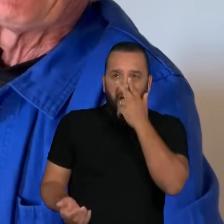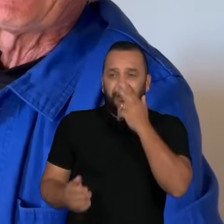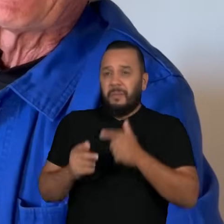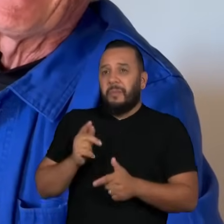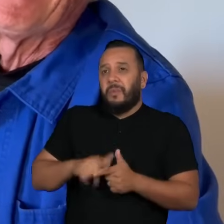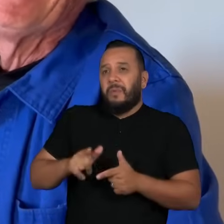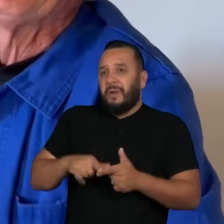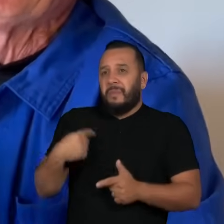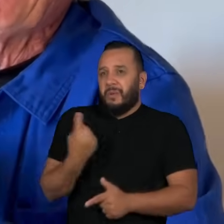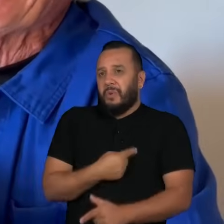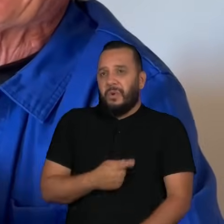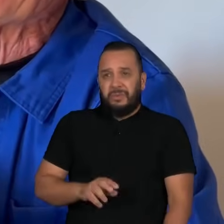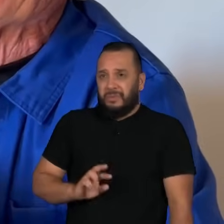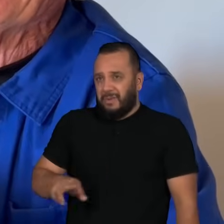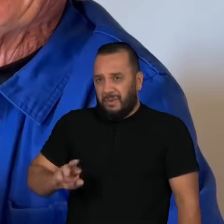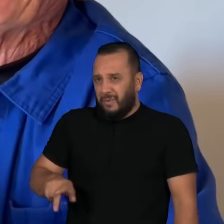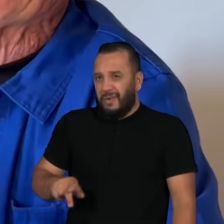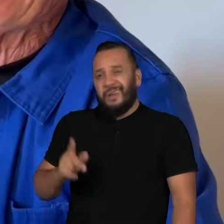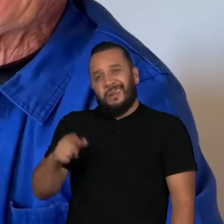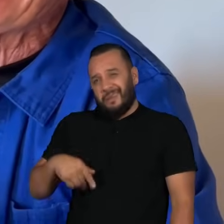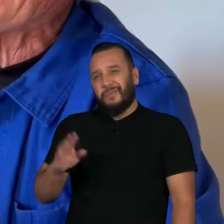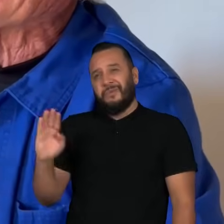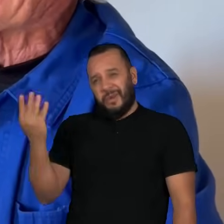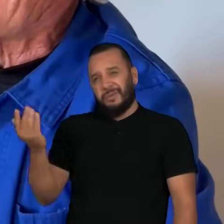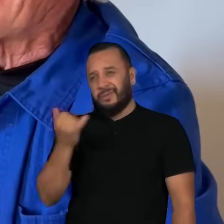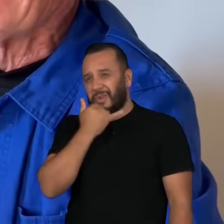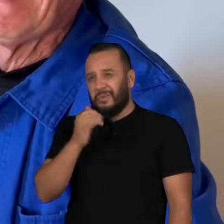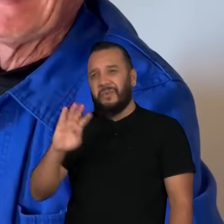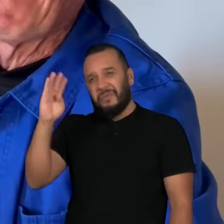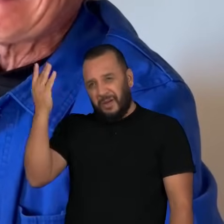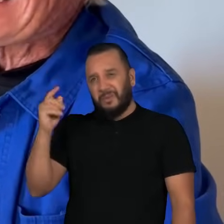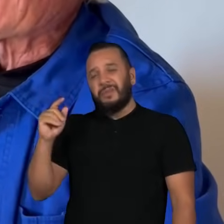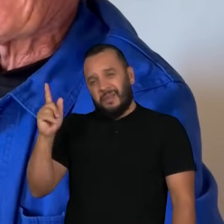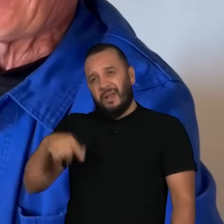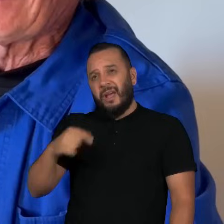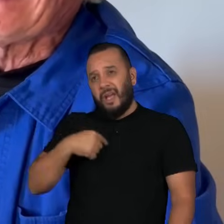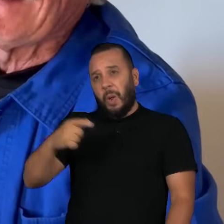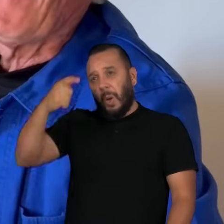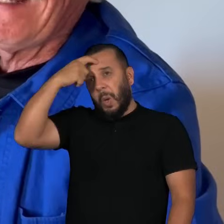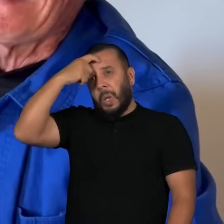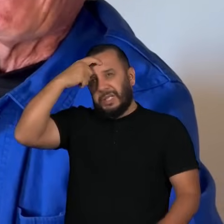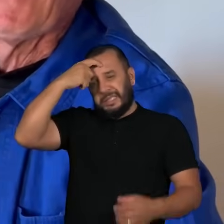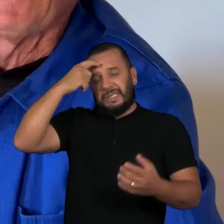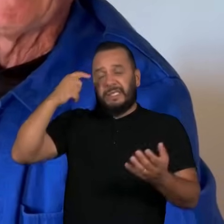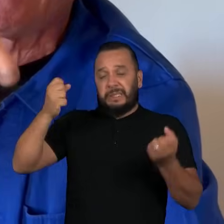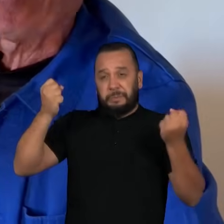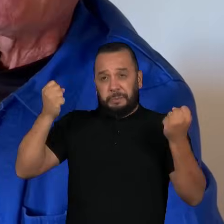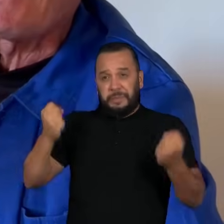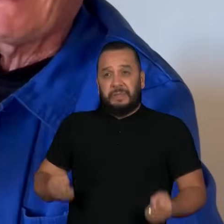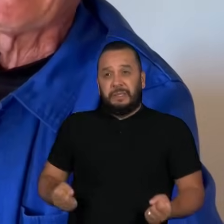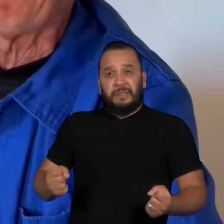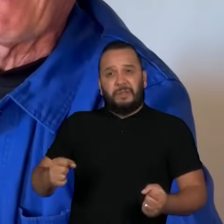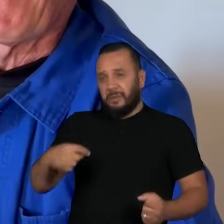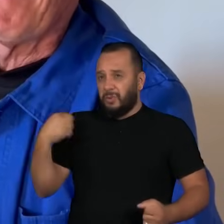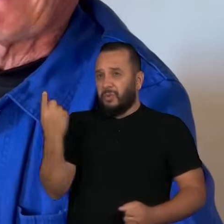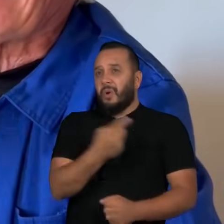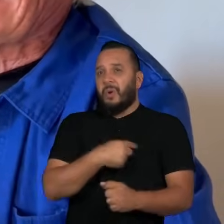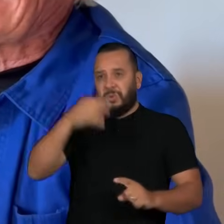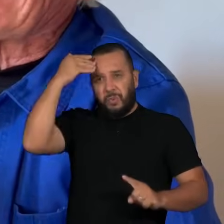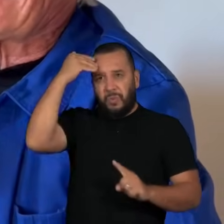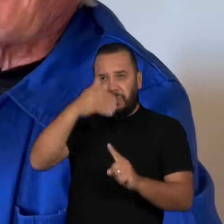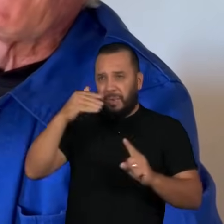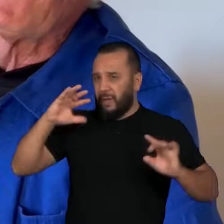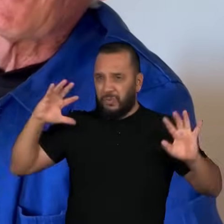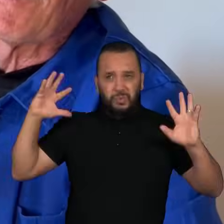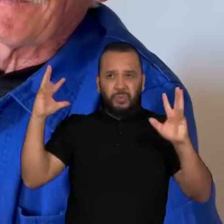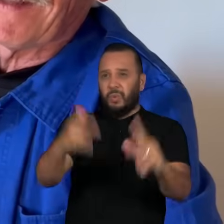nosso. É tudo um pouco falso, é um pouco de peso na consciência, mas somos todos responsáveis por isso.